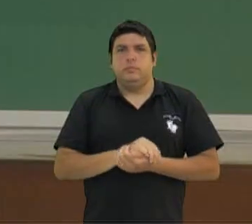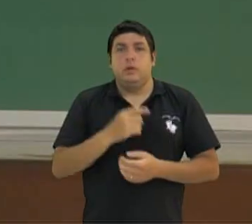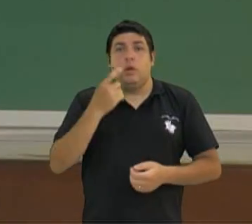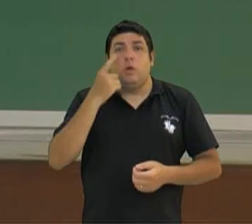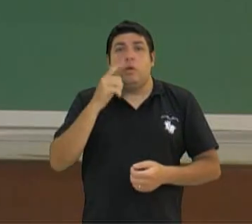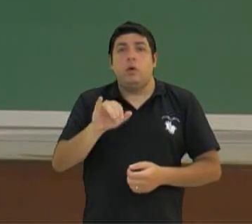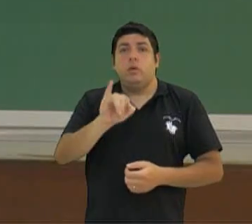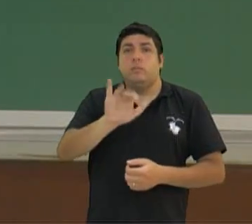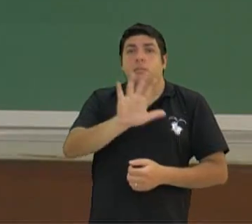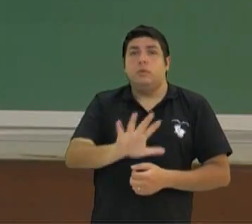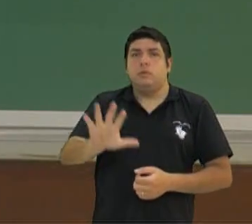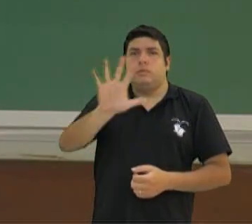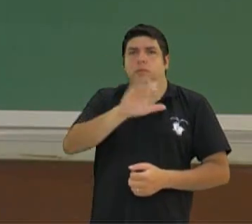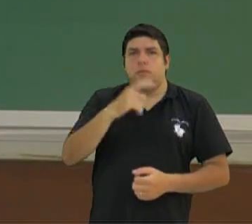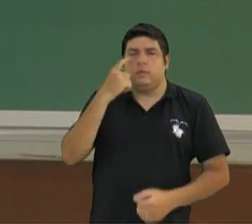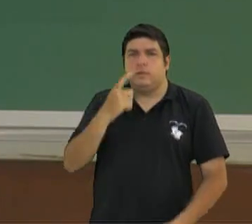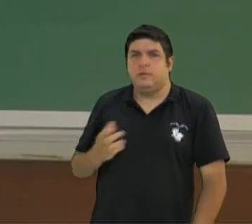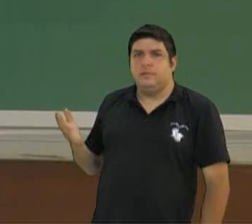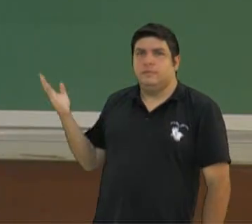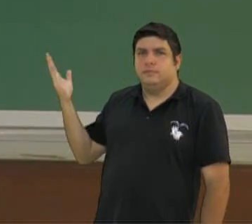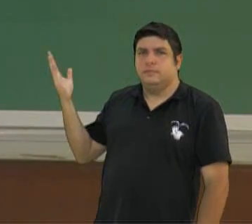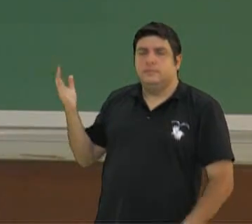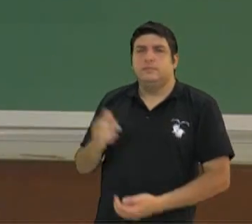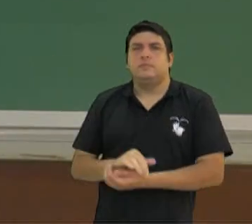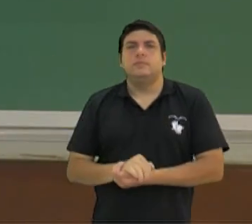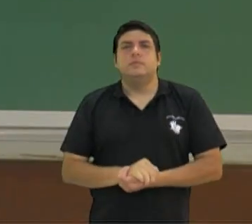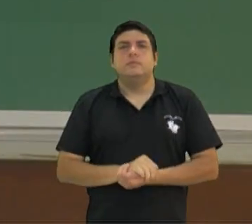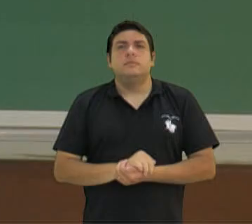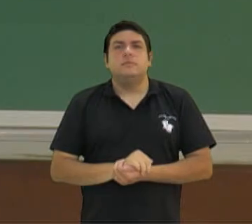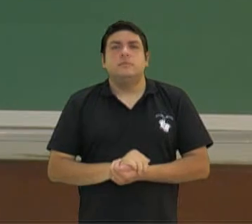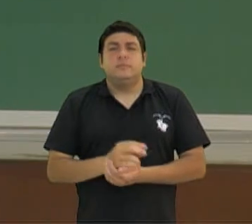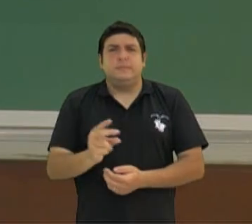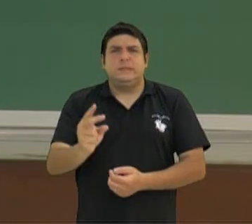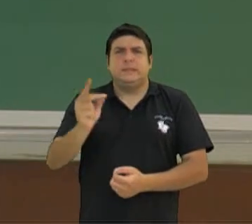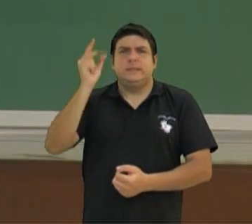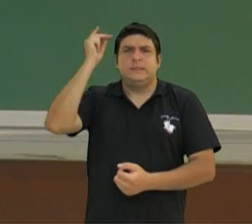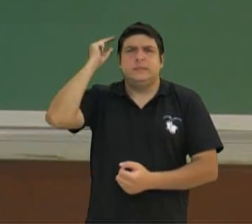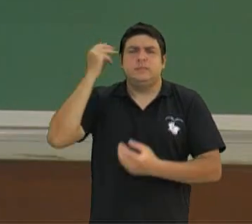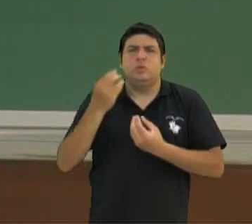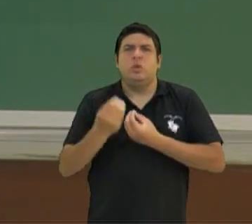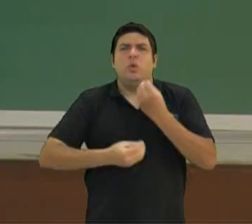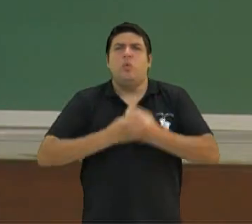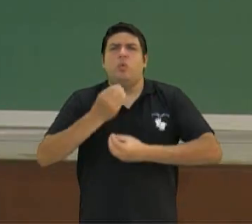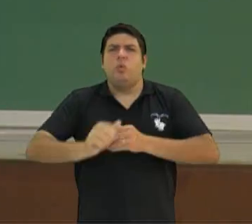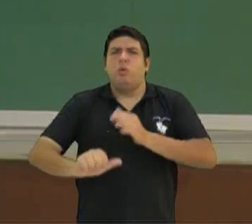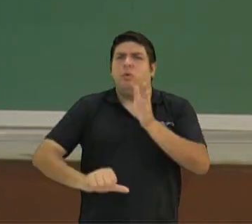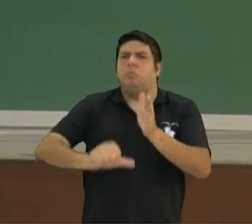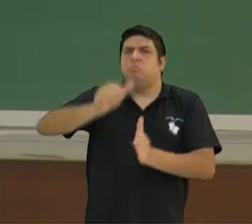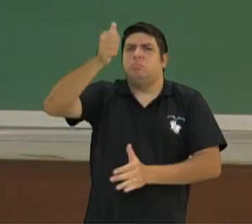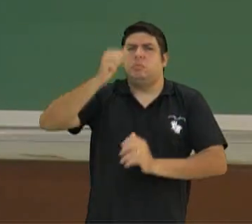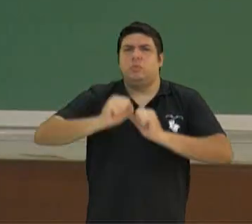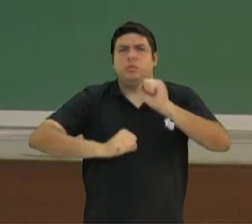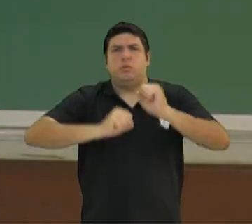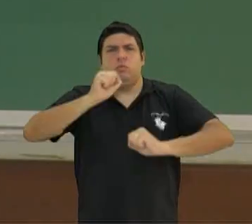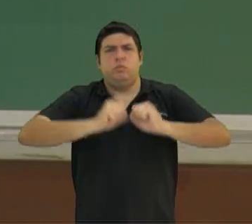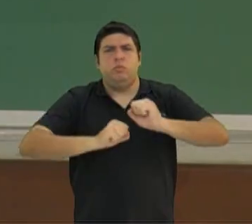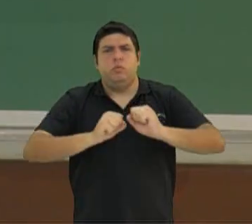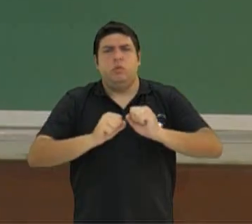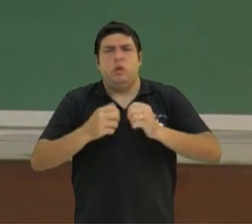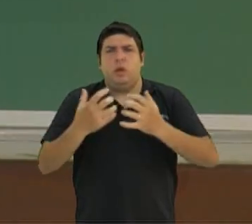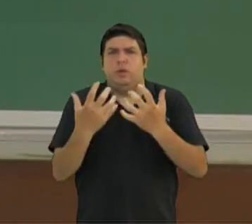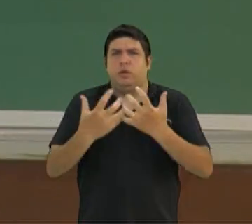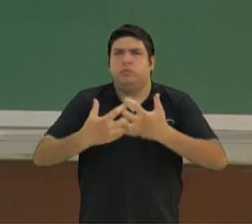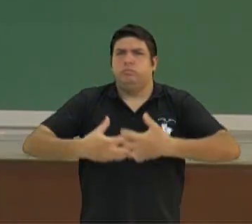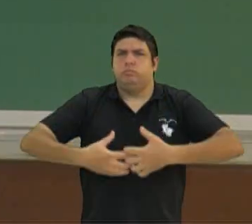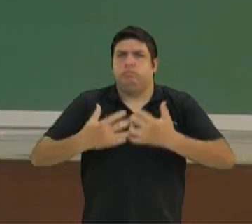que dá essa ideia de como eram as primeiras indústrias, as primeiras fábricas, que eram mais simples, os maquinários.